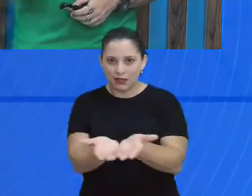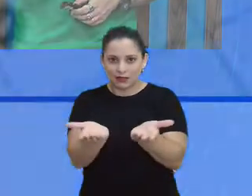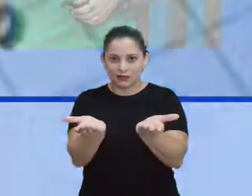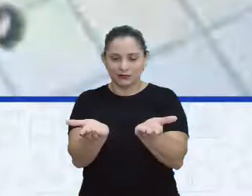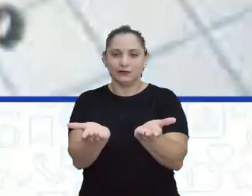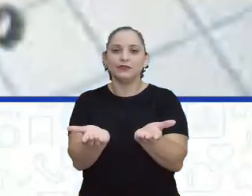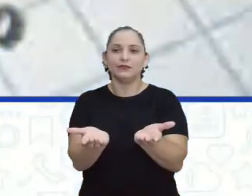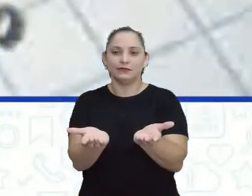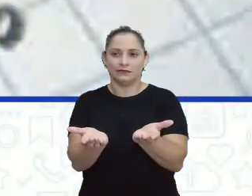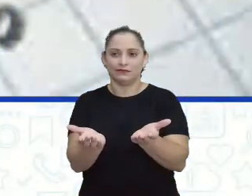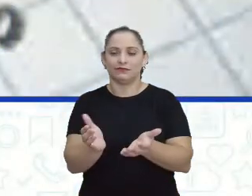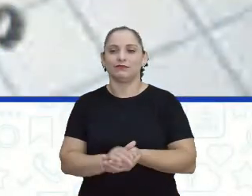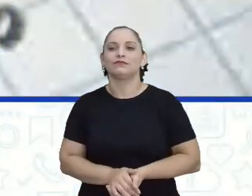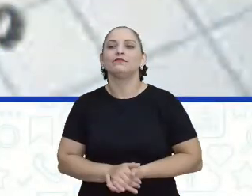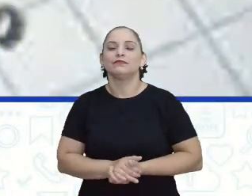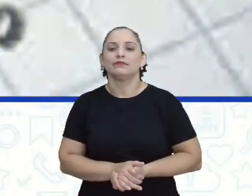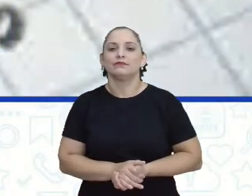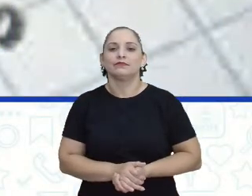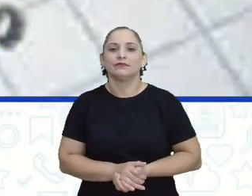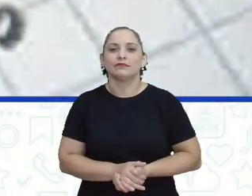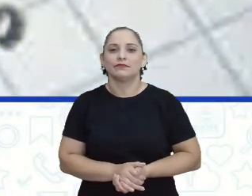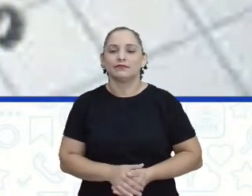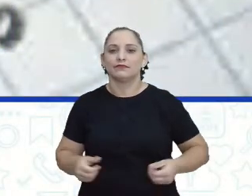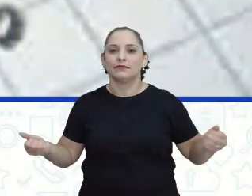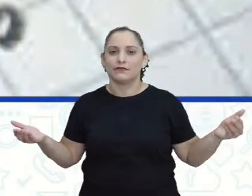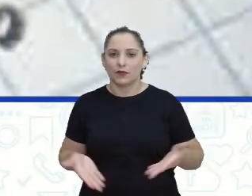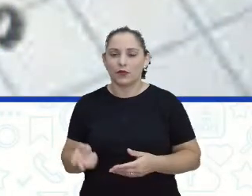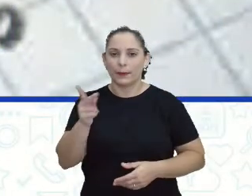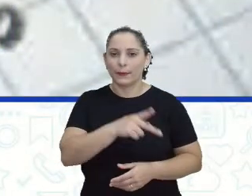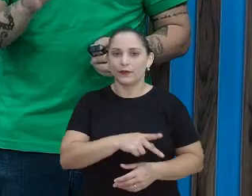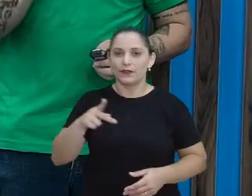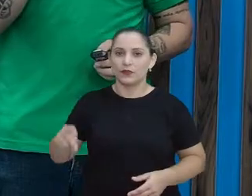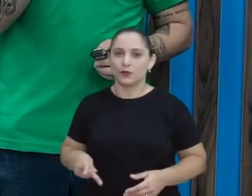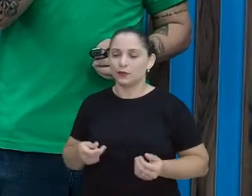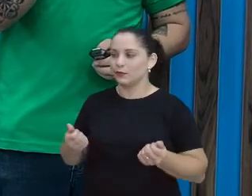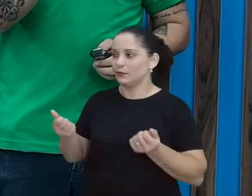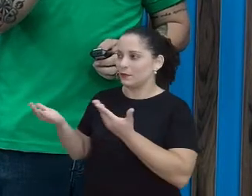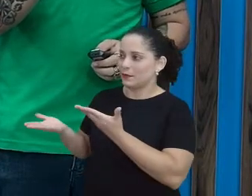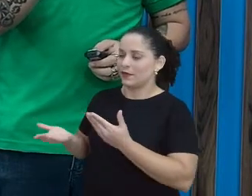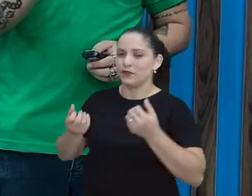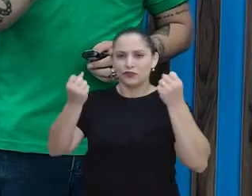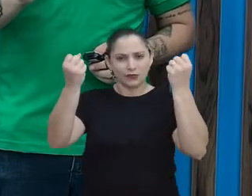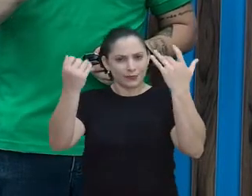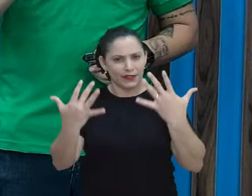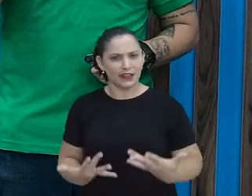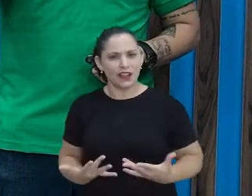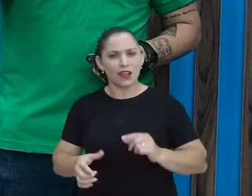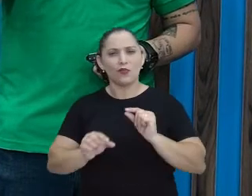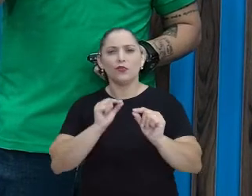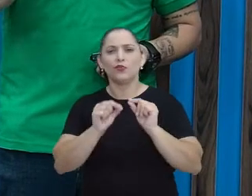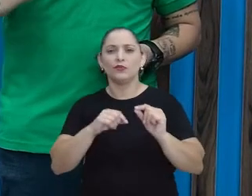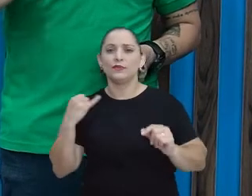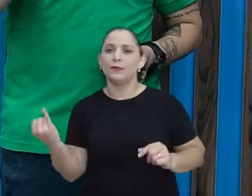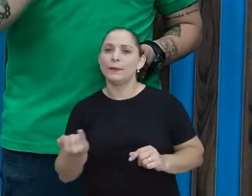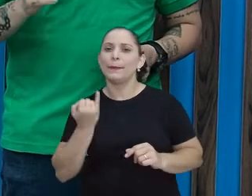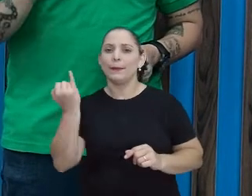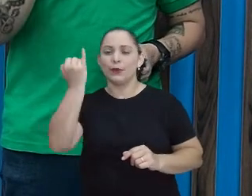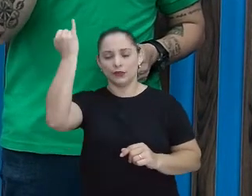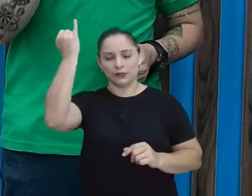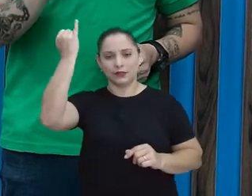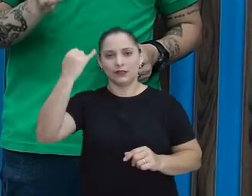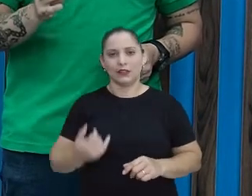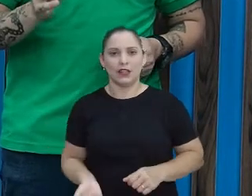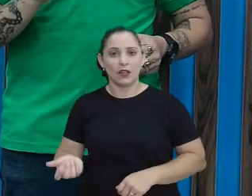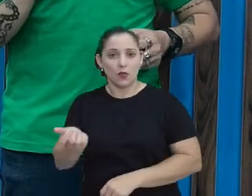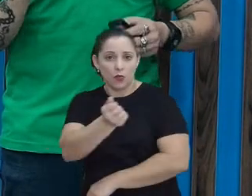uma balança, tá certo? Vou passar para o professor Pedro para ele falar um pouco aí e dessa importância, né, Pedro? Ou seja, um estudante